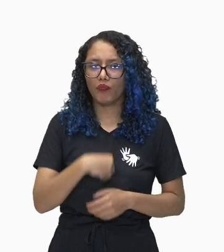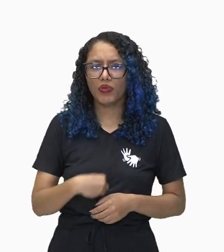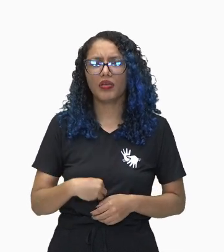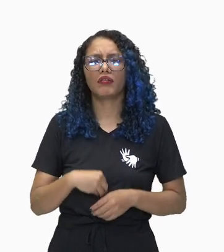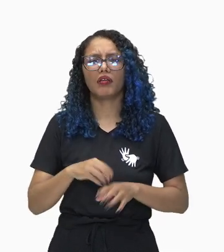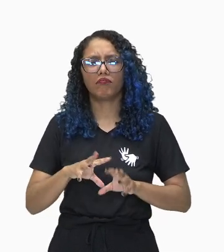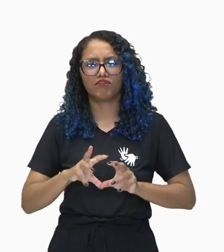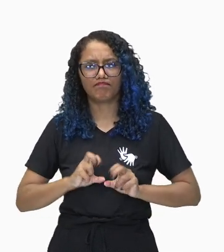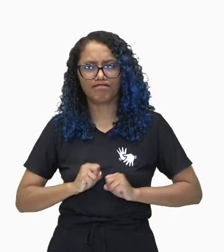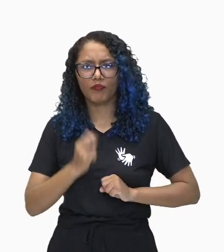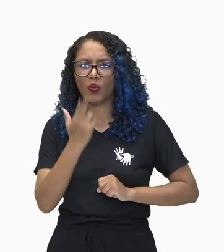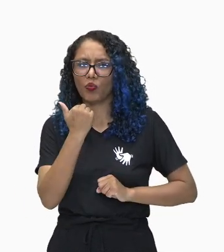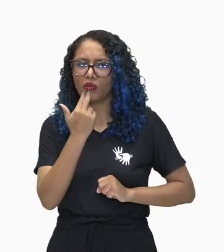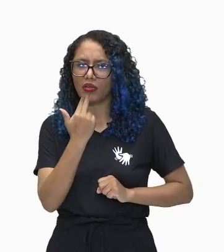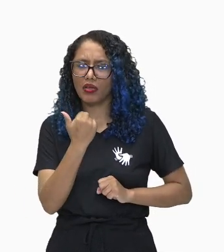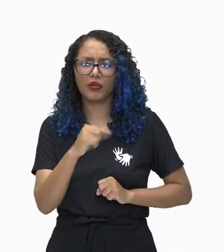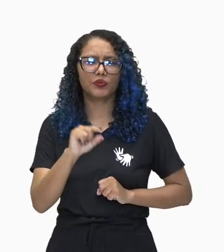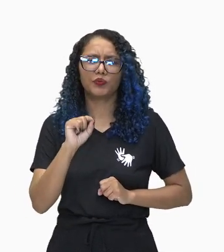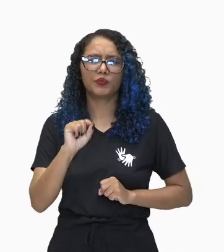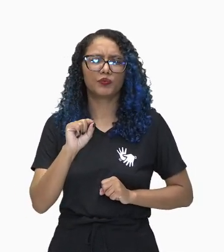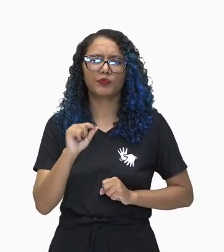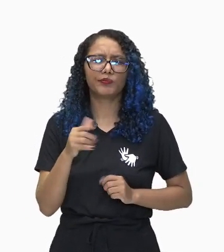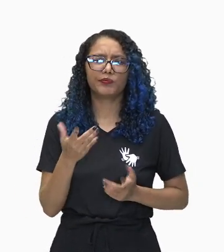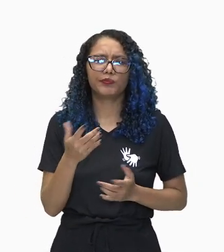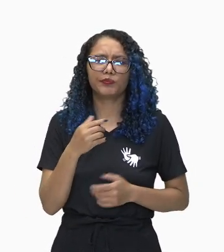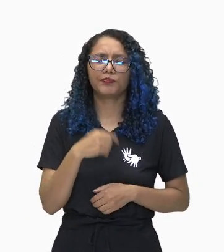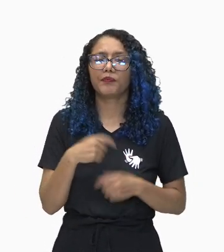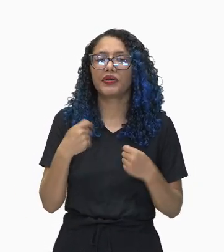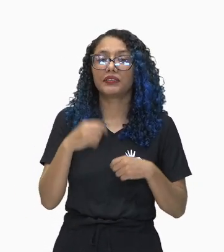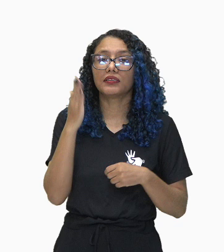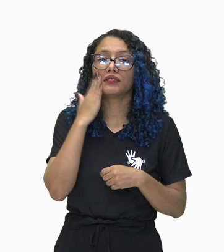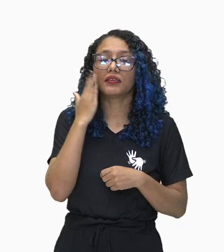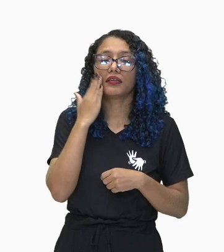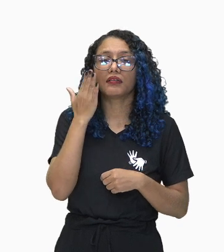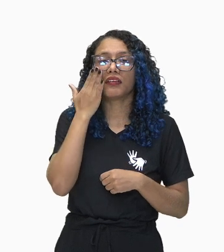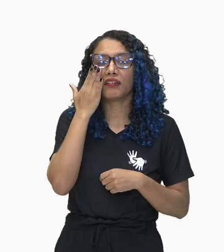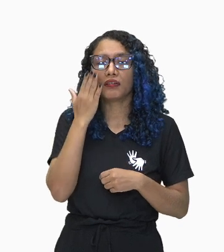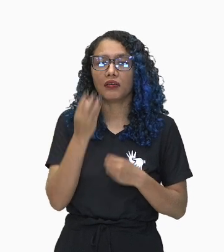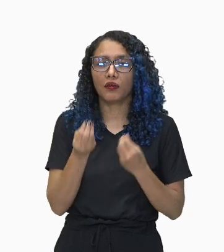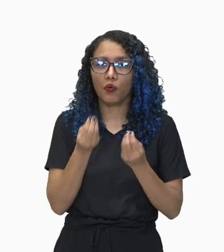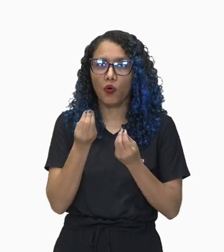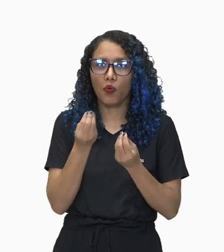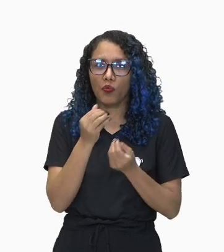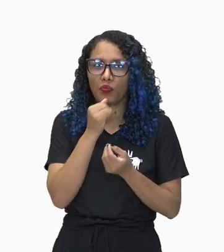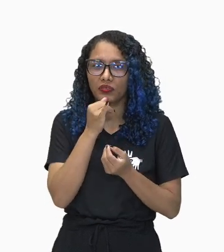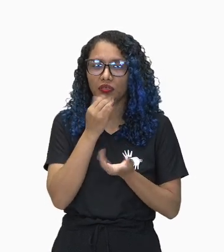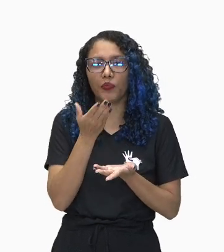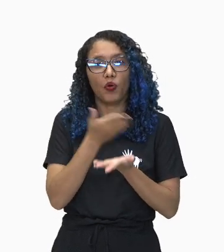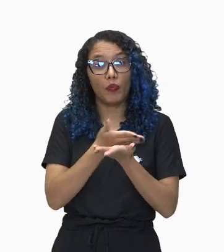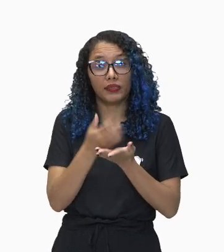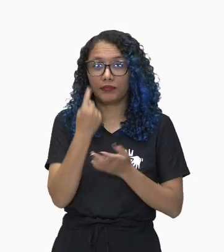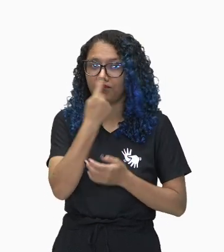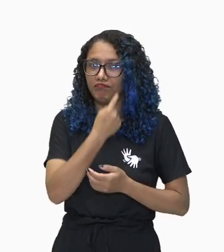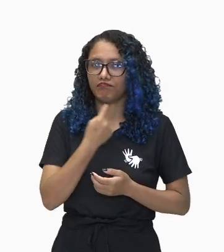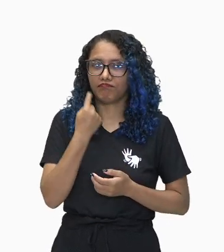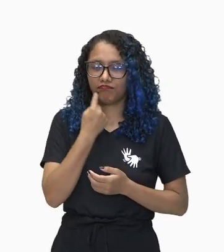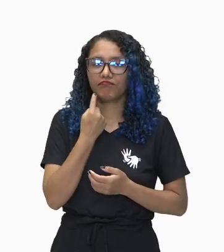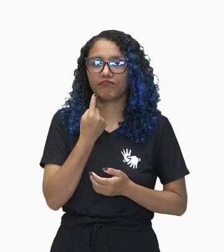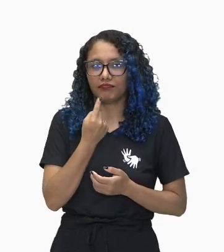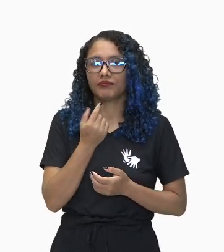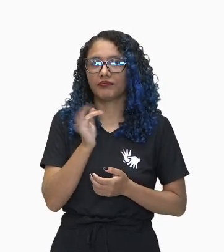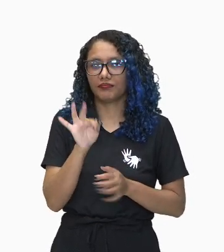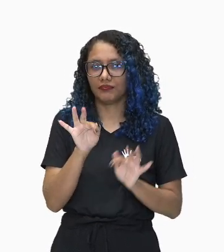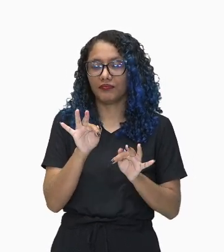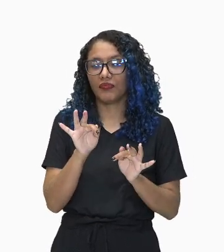nutrientes, é necessário a gente entender um pouquinho sobre esse processo, como eu falei, a começar pela boca e a finalizar